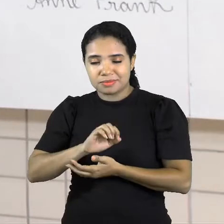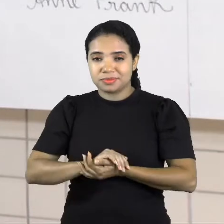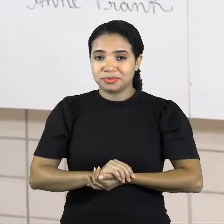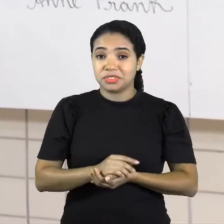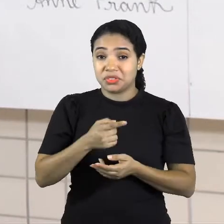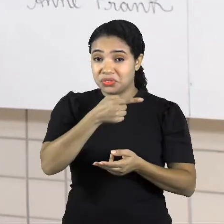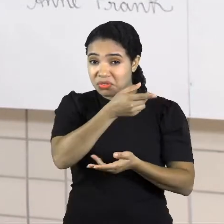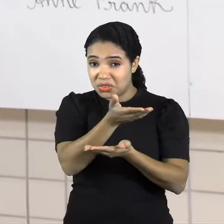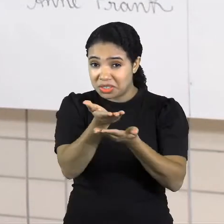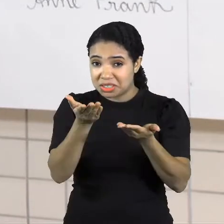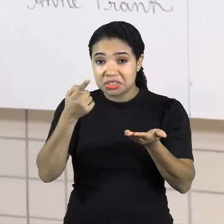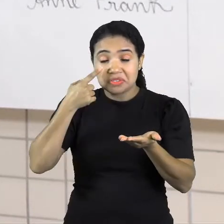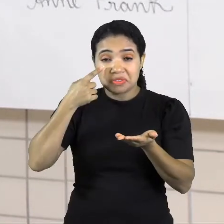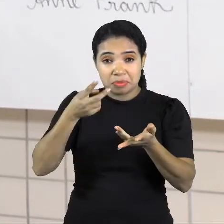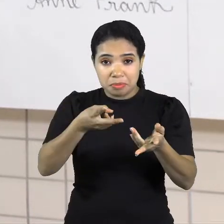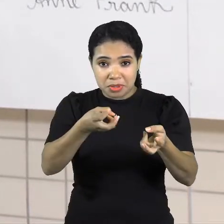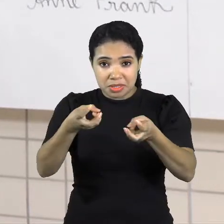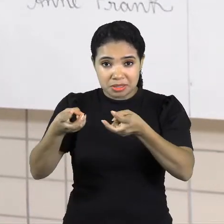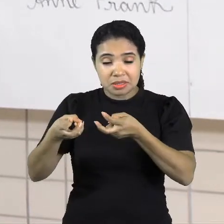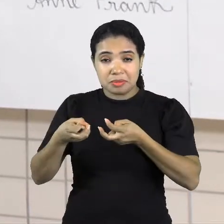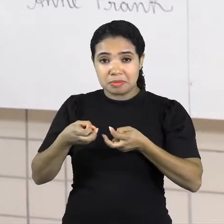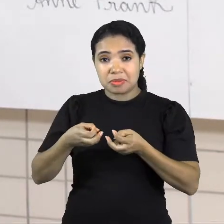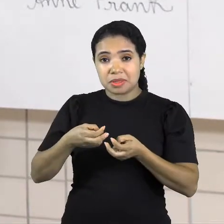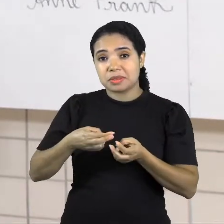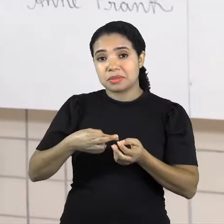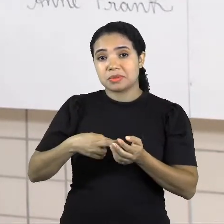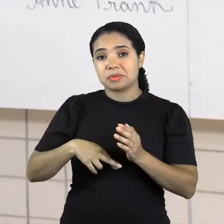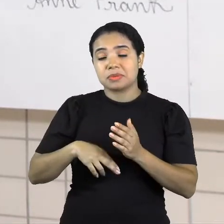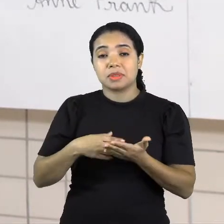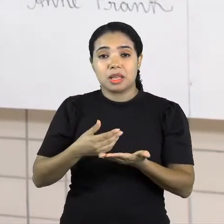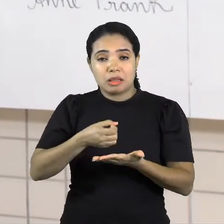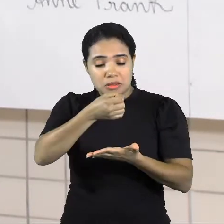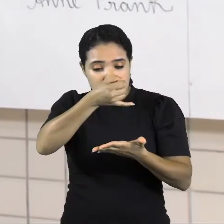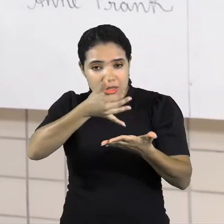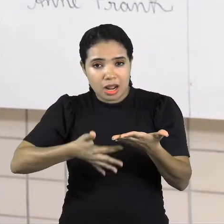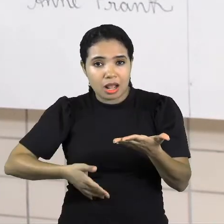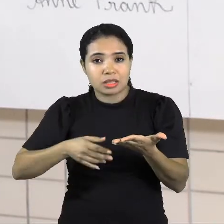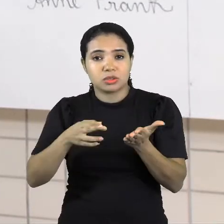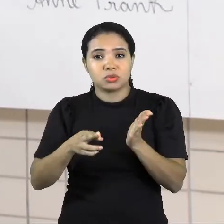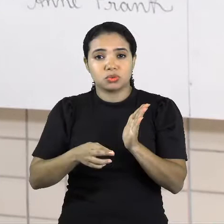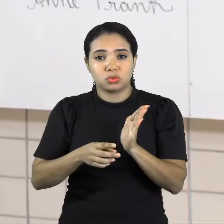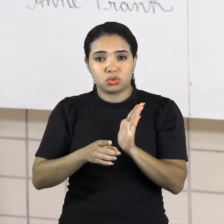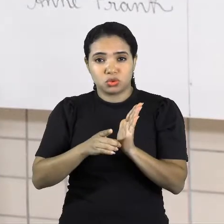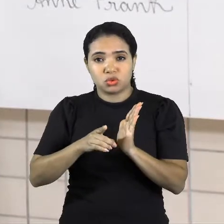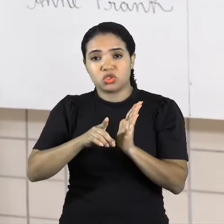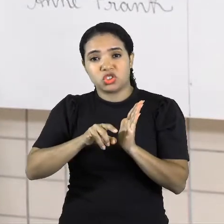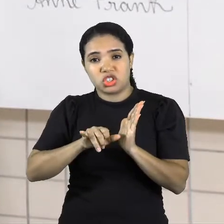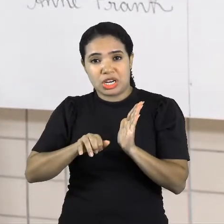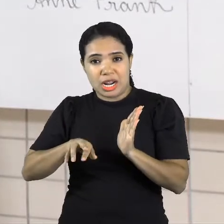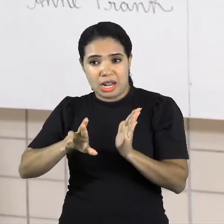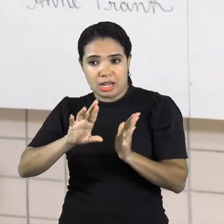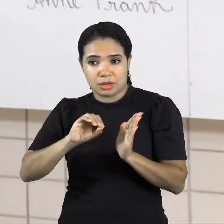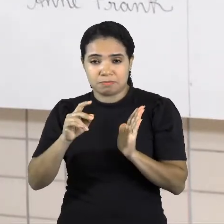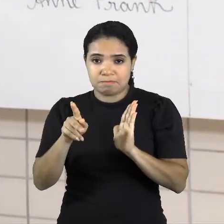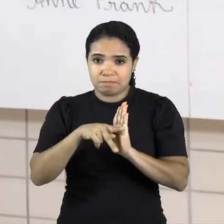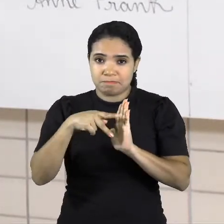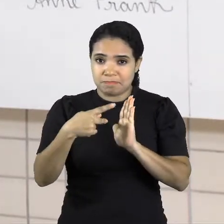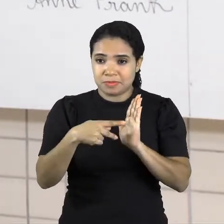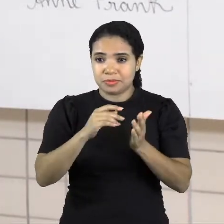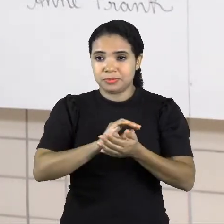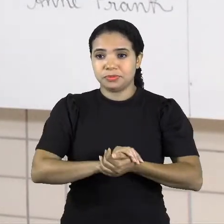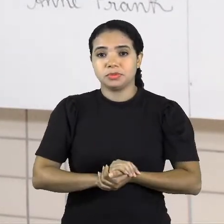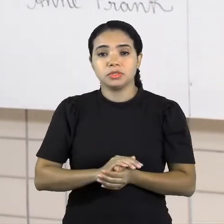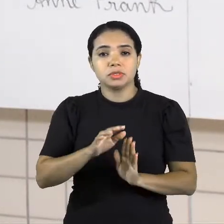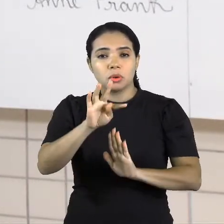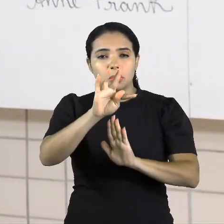nos relatos que ela faz, certo? Então agora nós vamos ver um textinho falando sobre